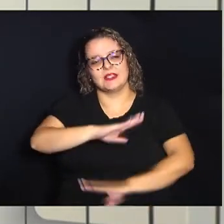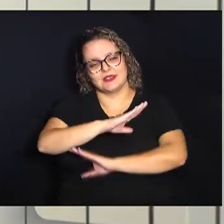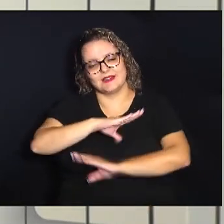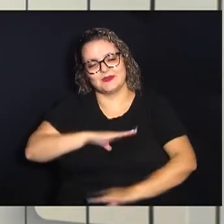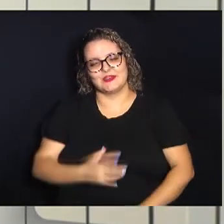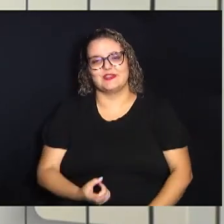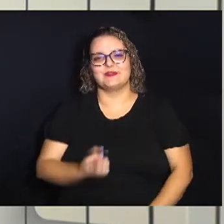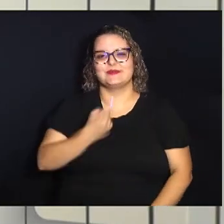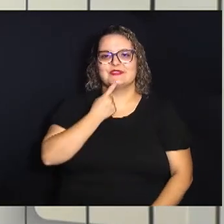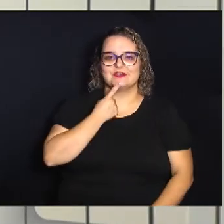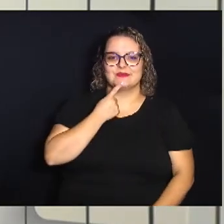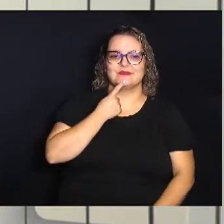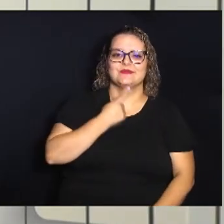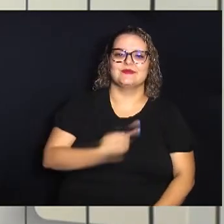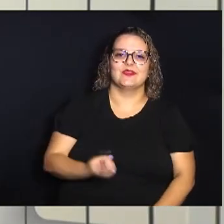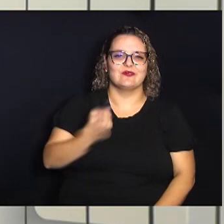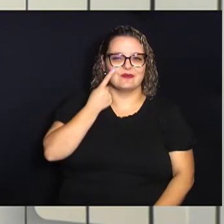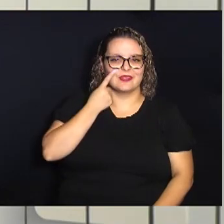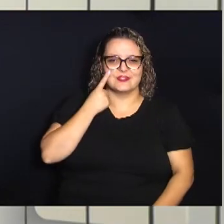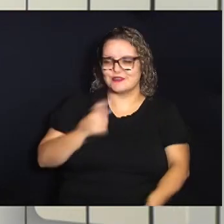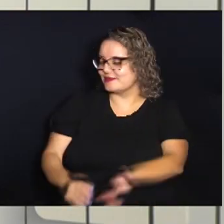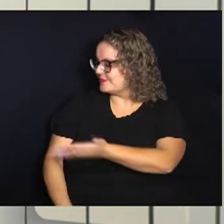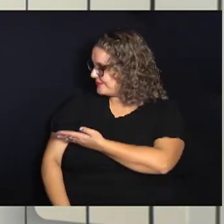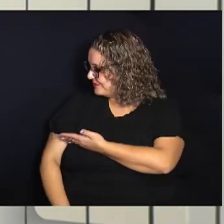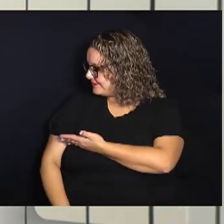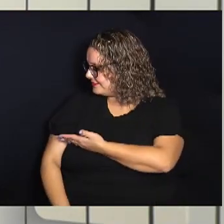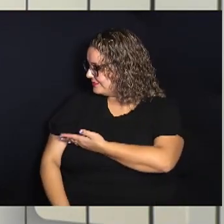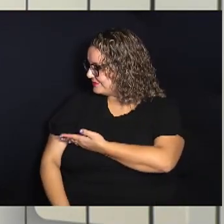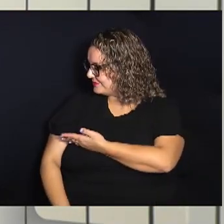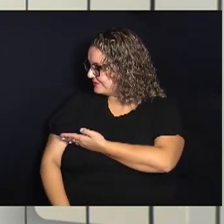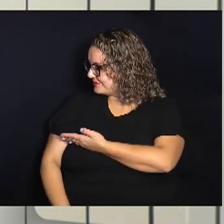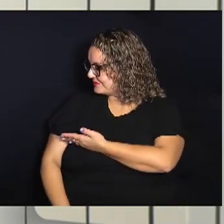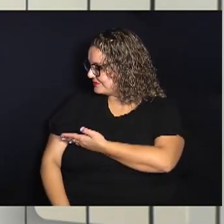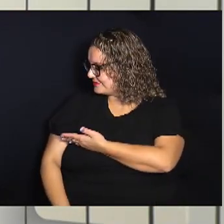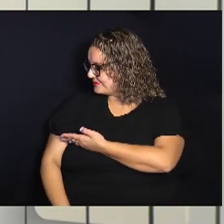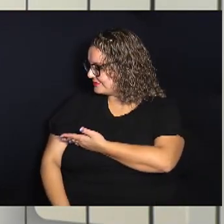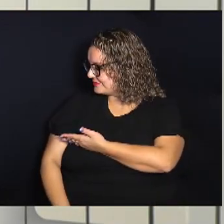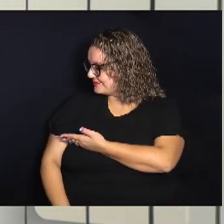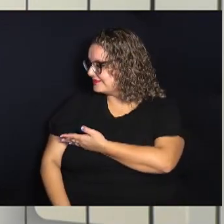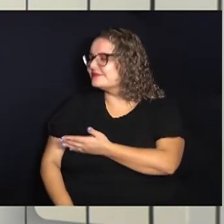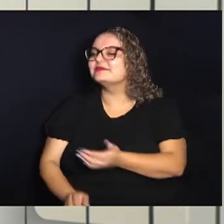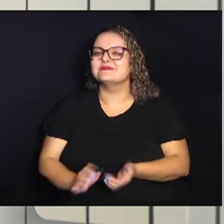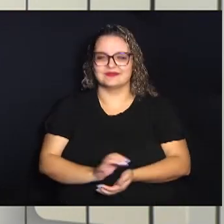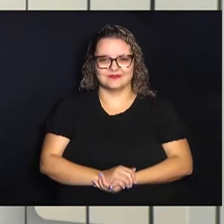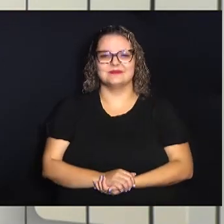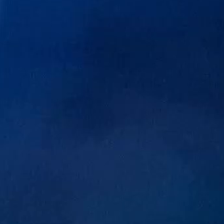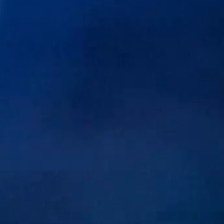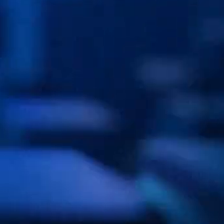Municipal, que é o campinas.sp.leg.br.